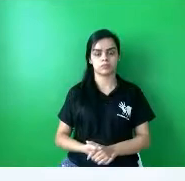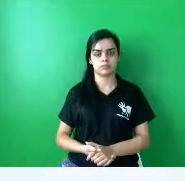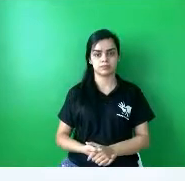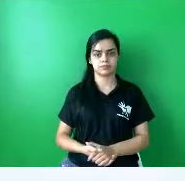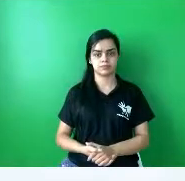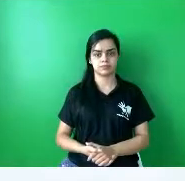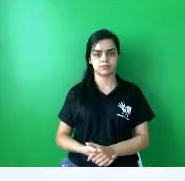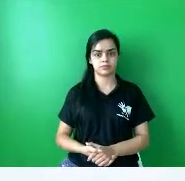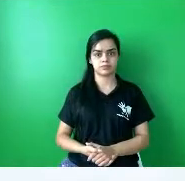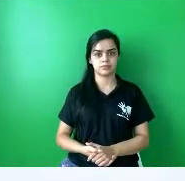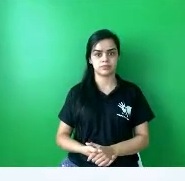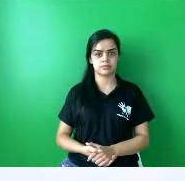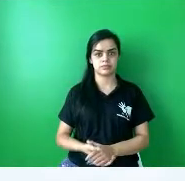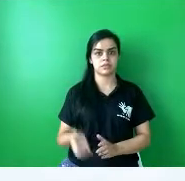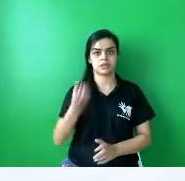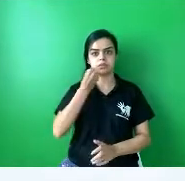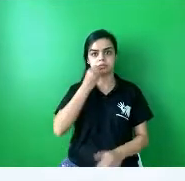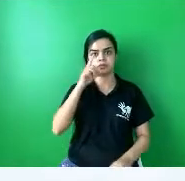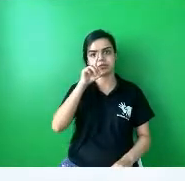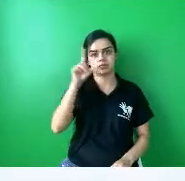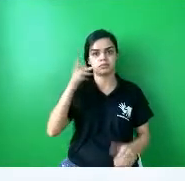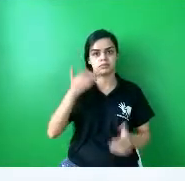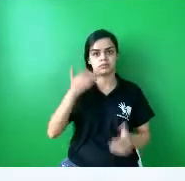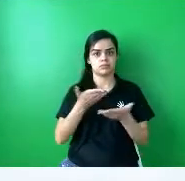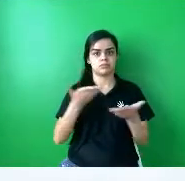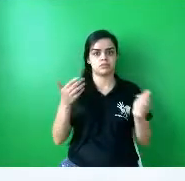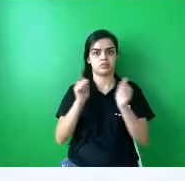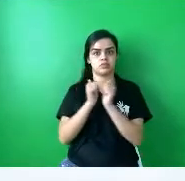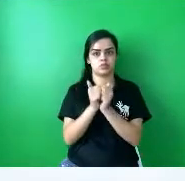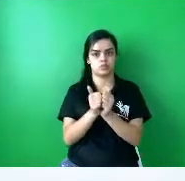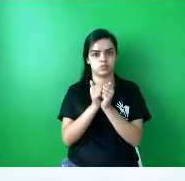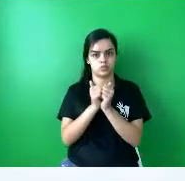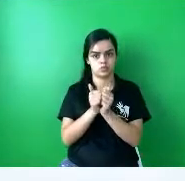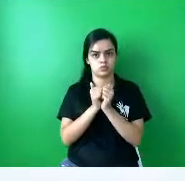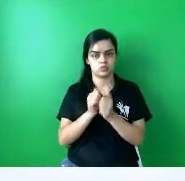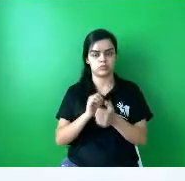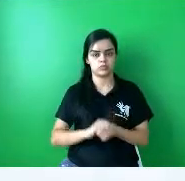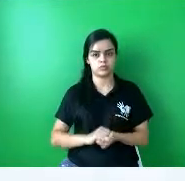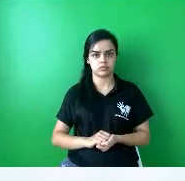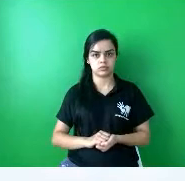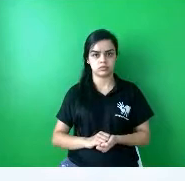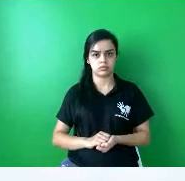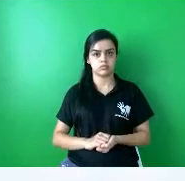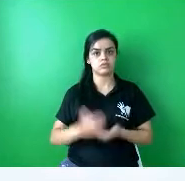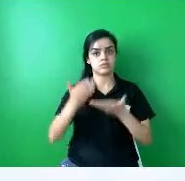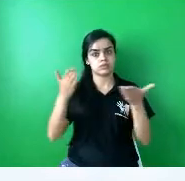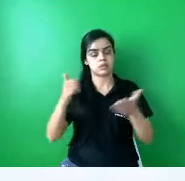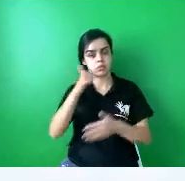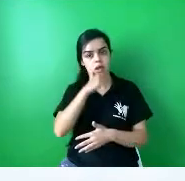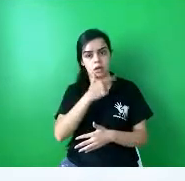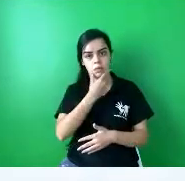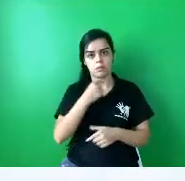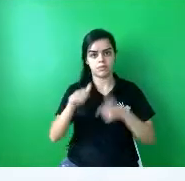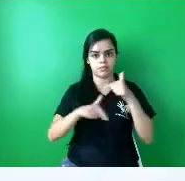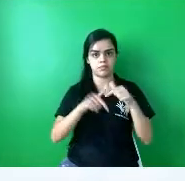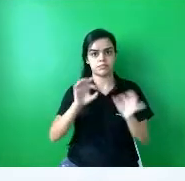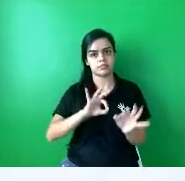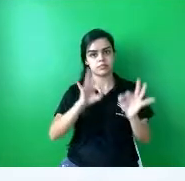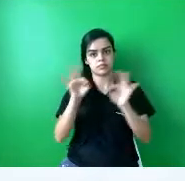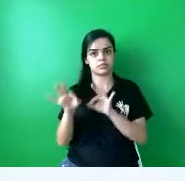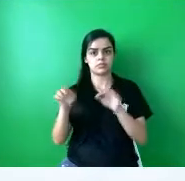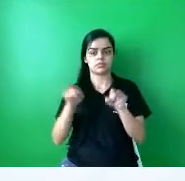Bom dia, Gilce. Bom dia aos meus colegas que estão conosco na sala. Bom dia ao trabalhador metalúrgico que nos acompanha e sempre tem